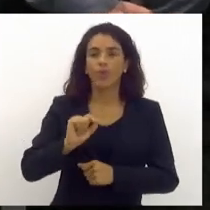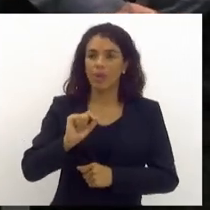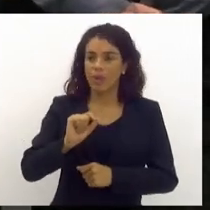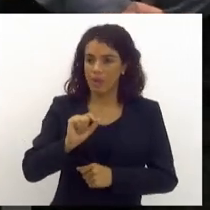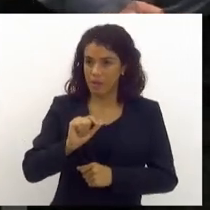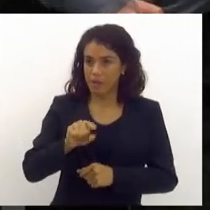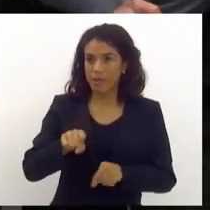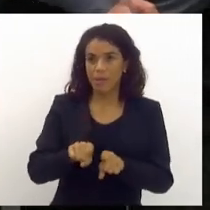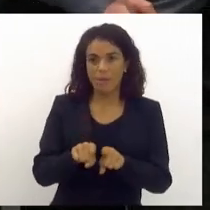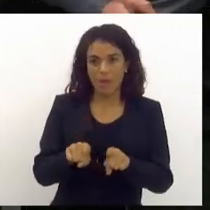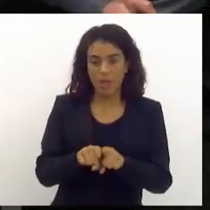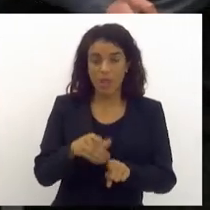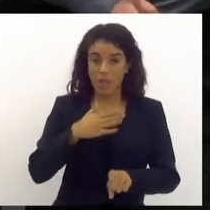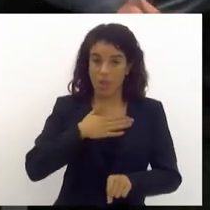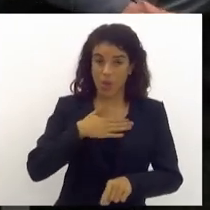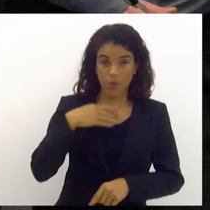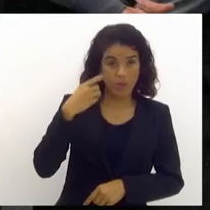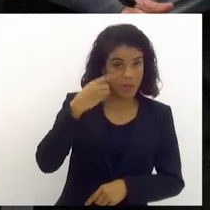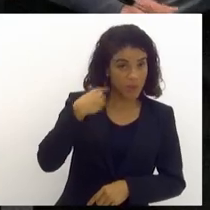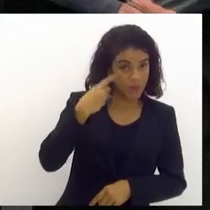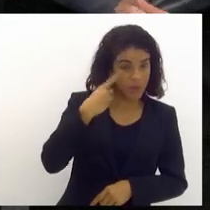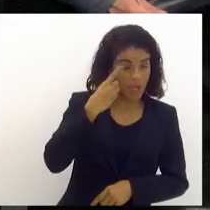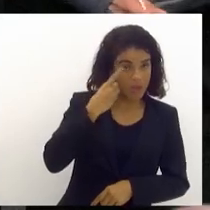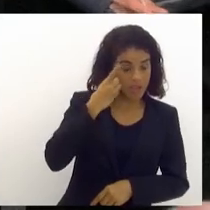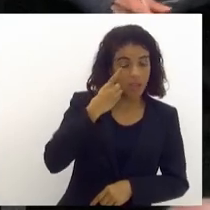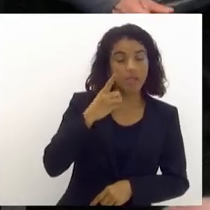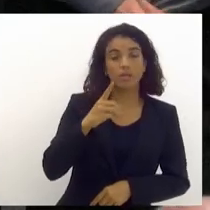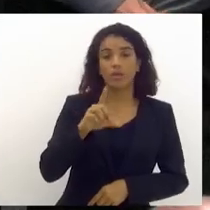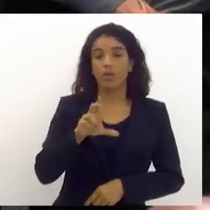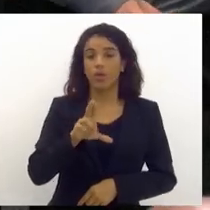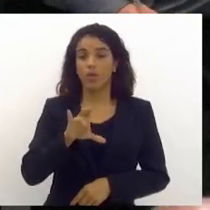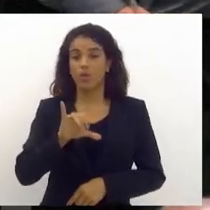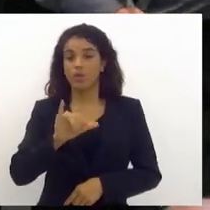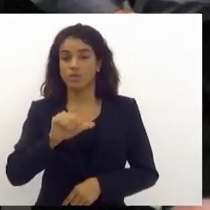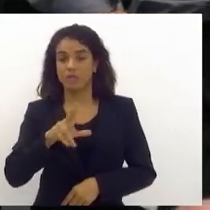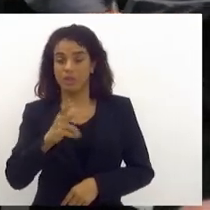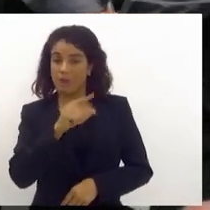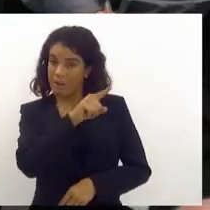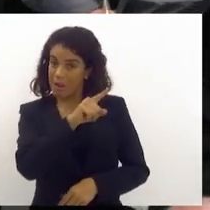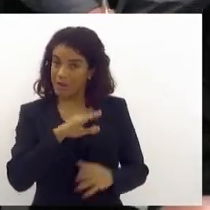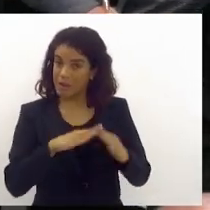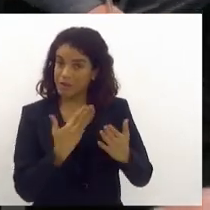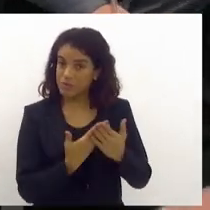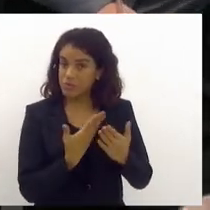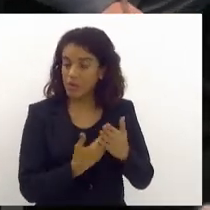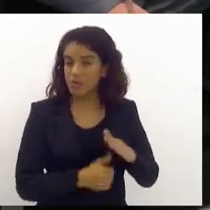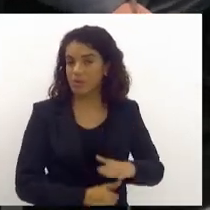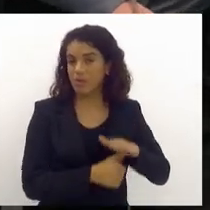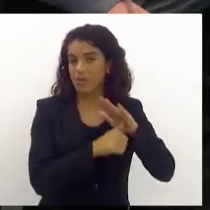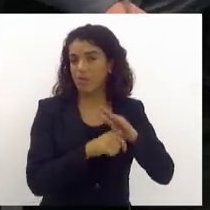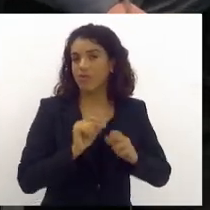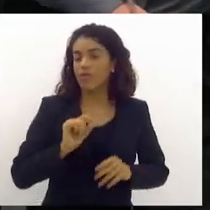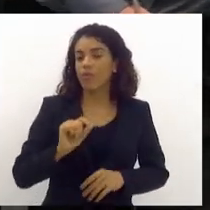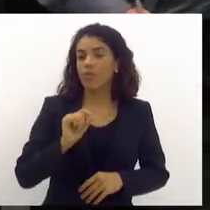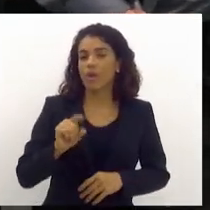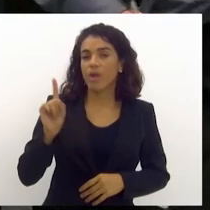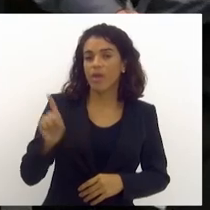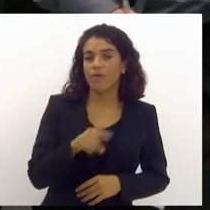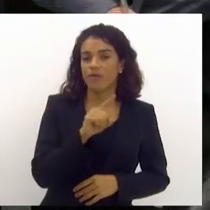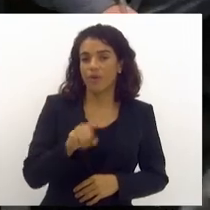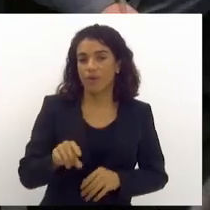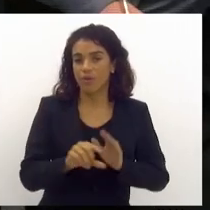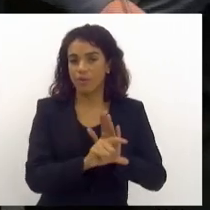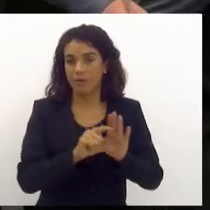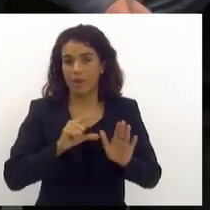em plenário, eu e deputada Lucim, plenário não, lá no Colégio de Líder. Fica revogado o